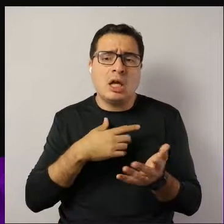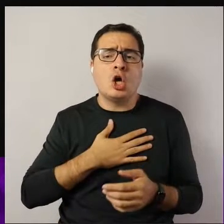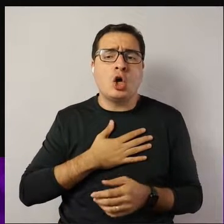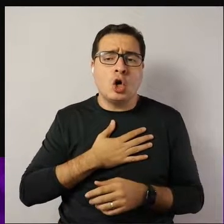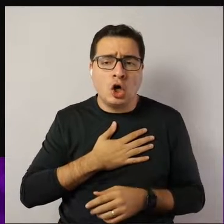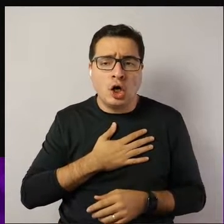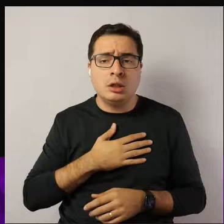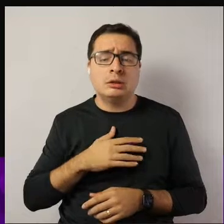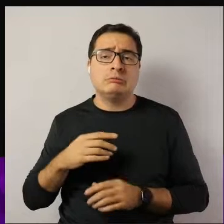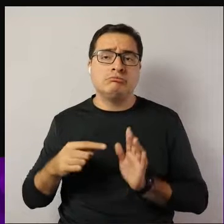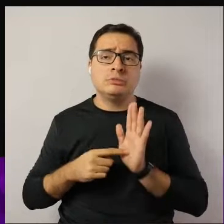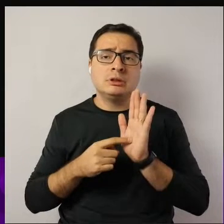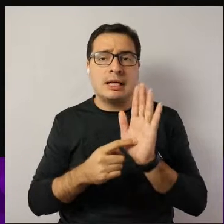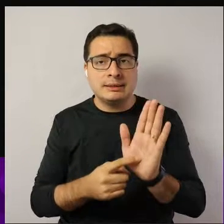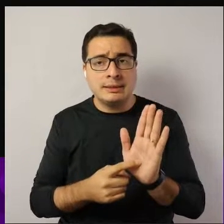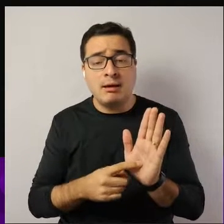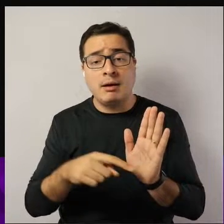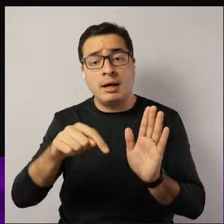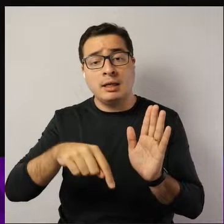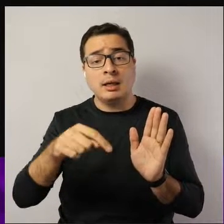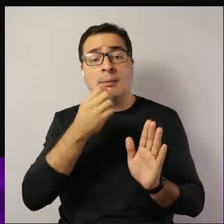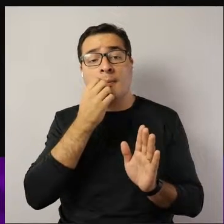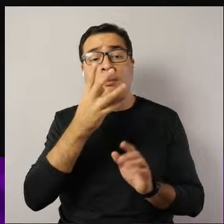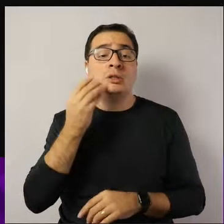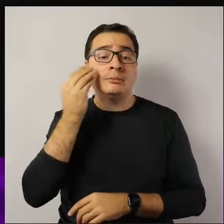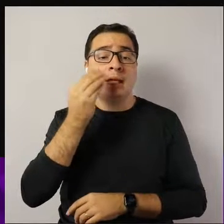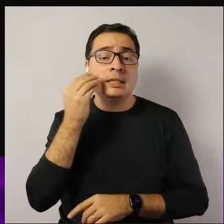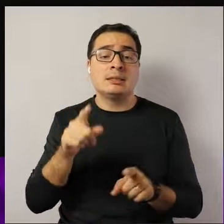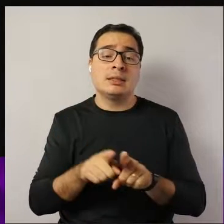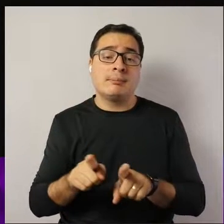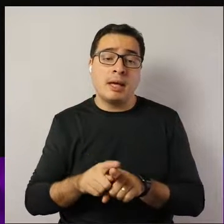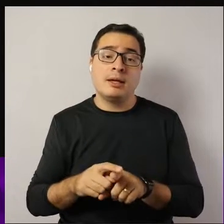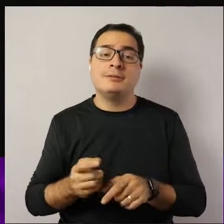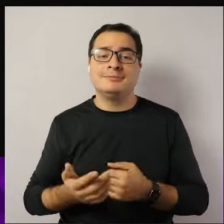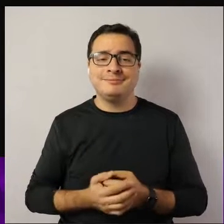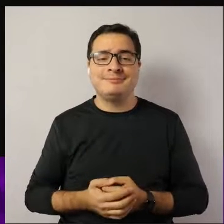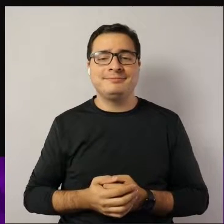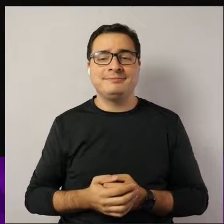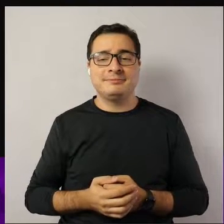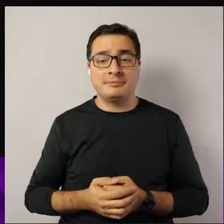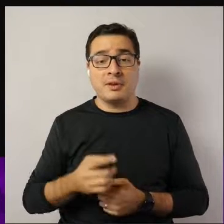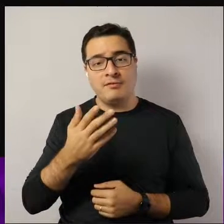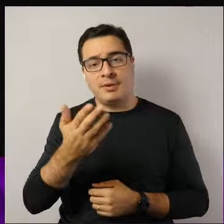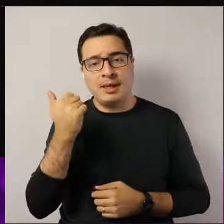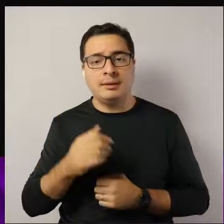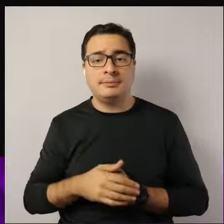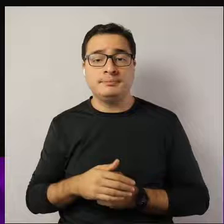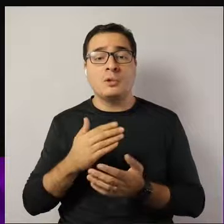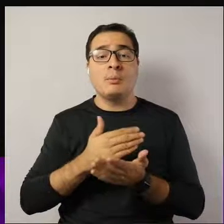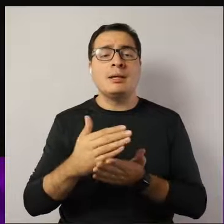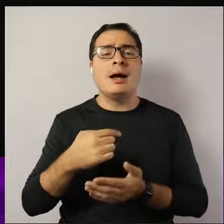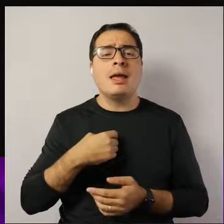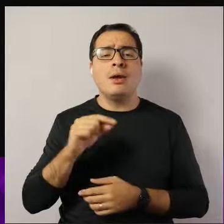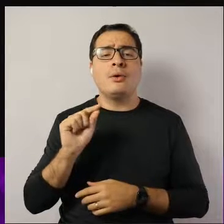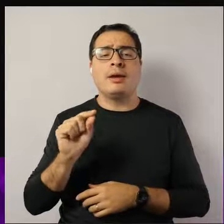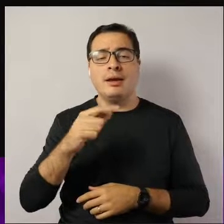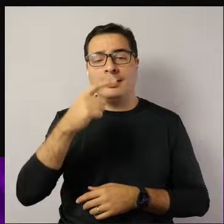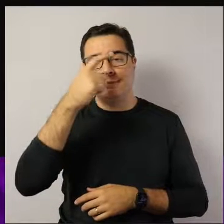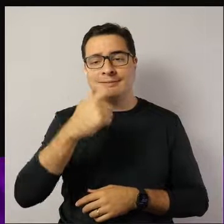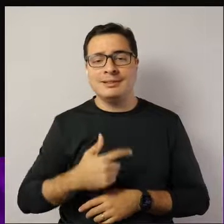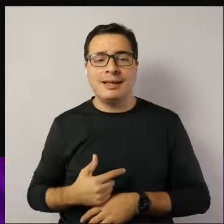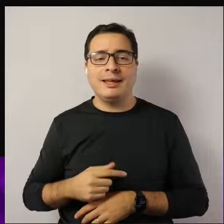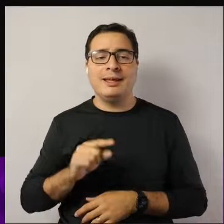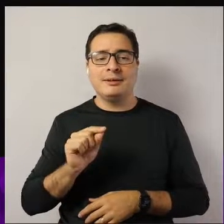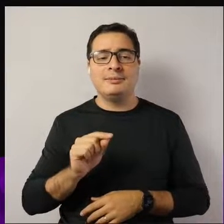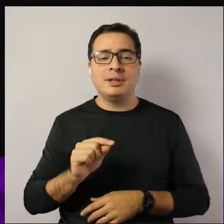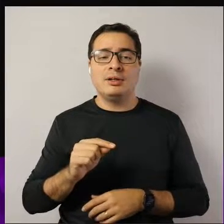trazer isso como uma boa experiência também, né? Então, vamos lá. Para começar, quem sou eu, né? Quem é essa pessoa que vos